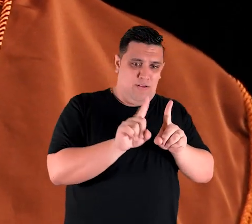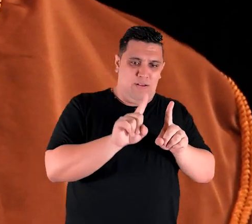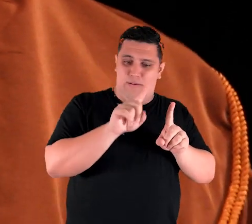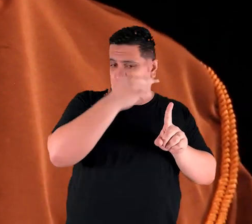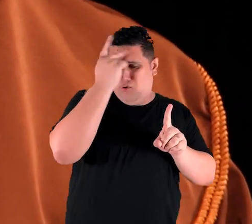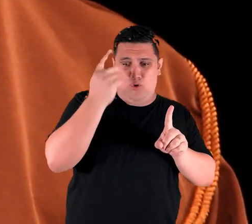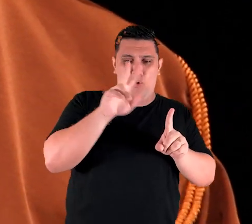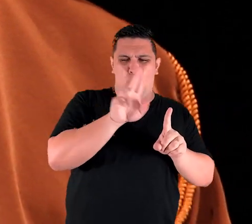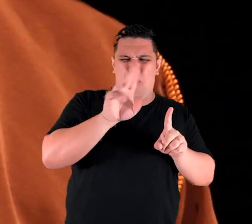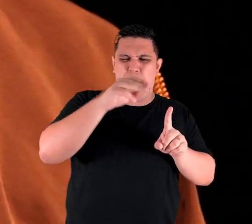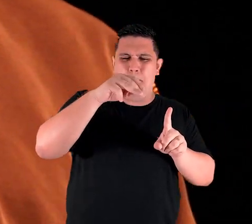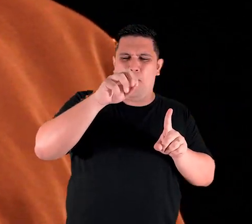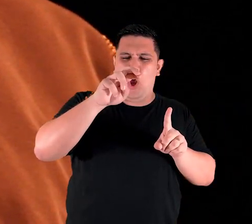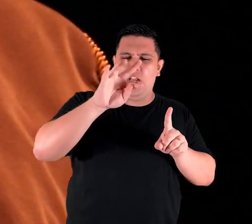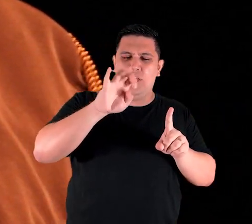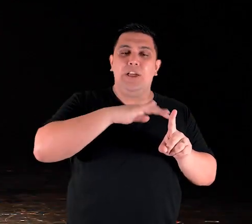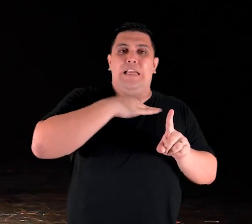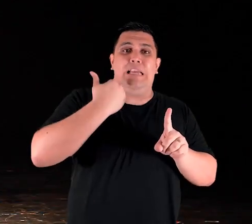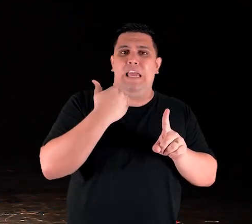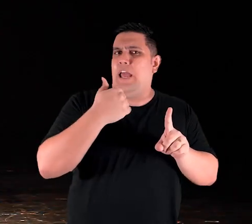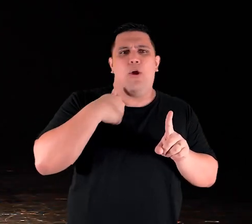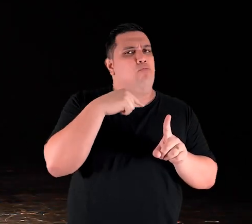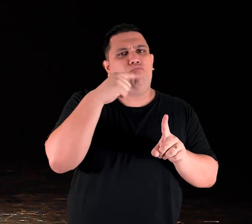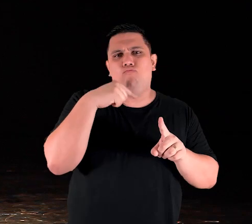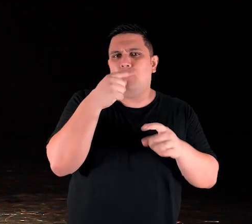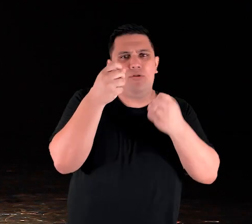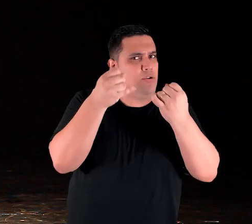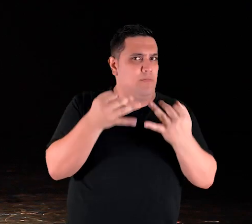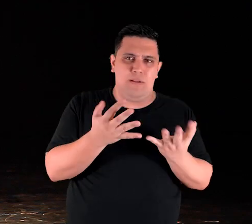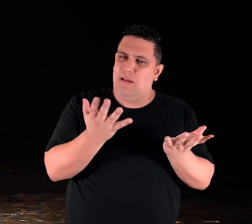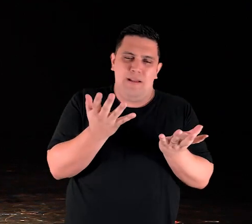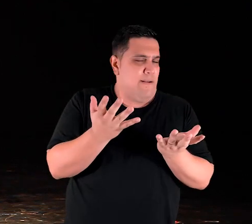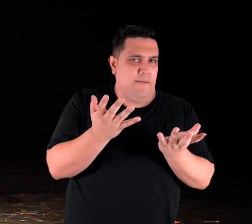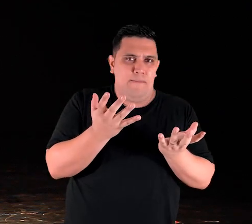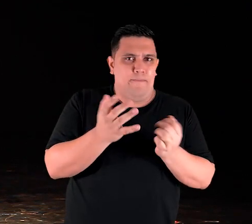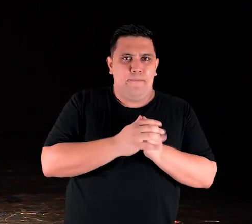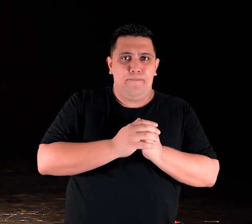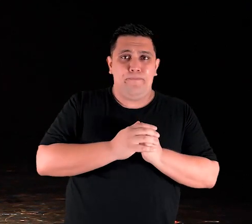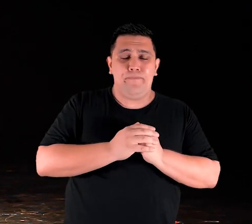morte, eu não conseguiria explicar.